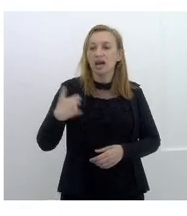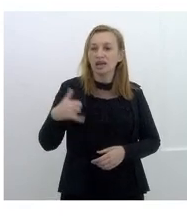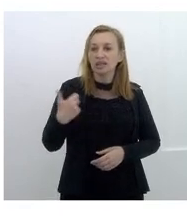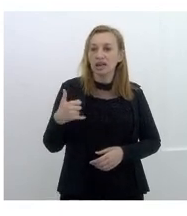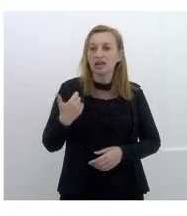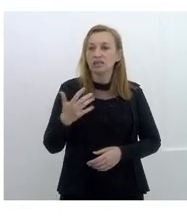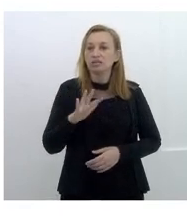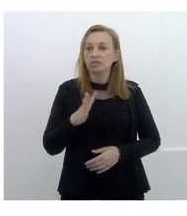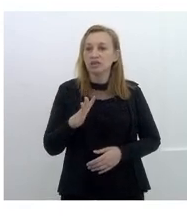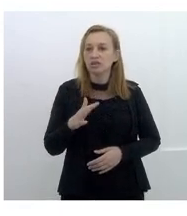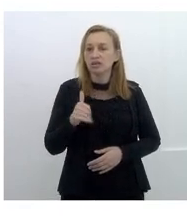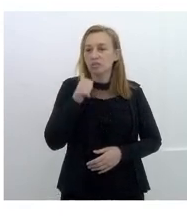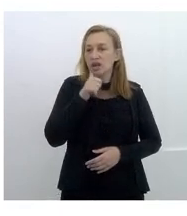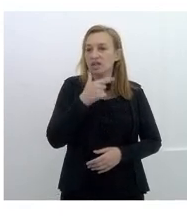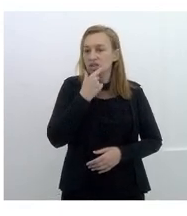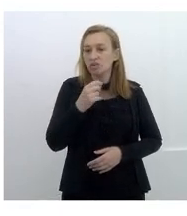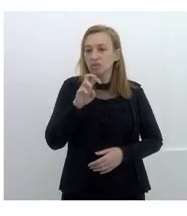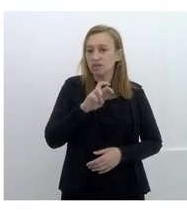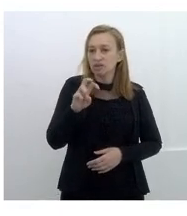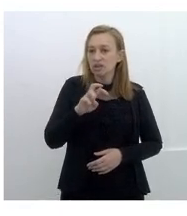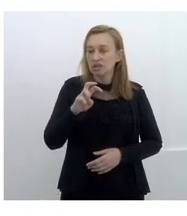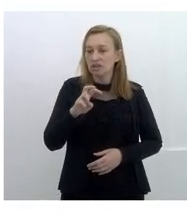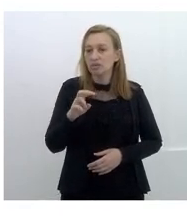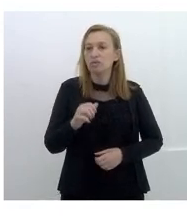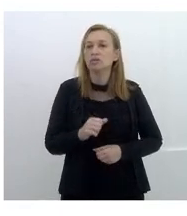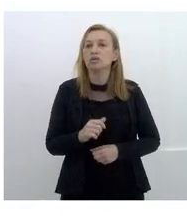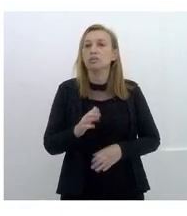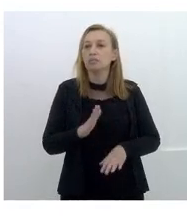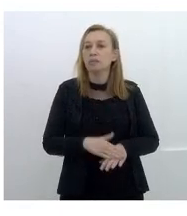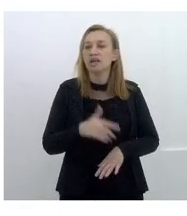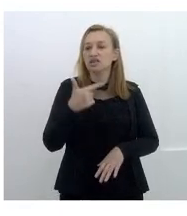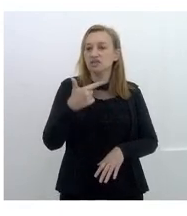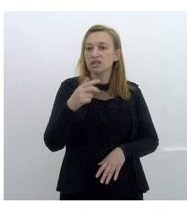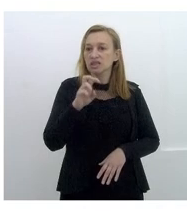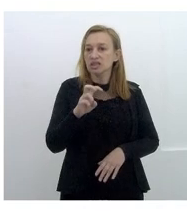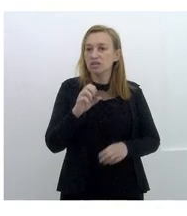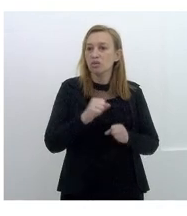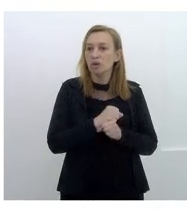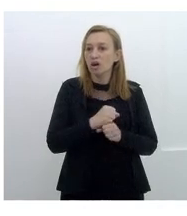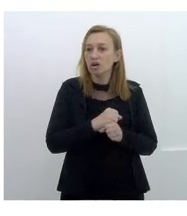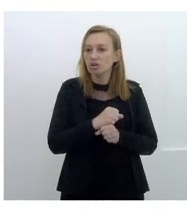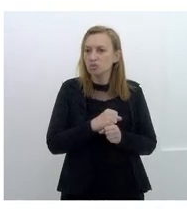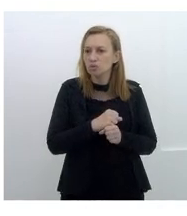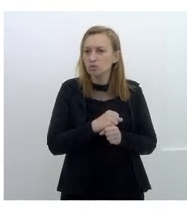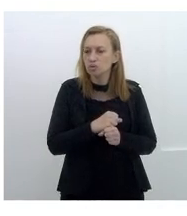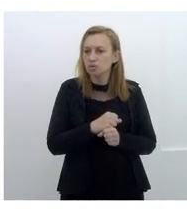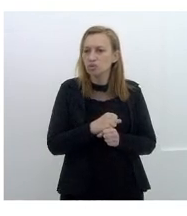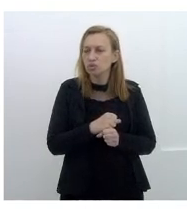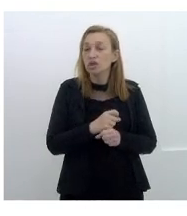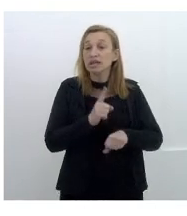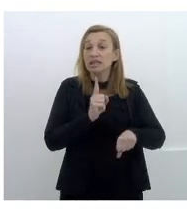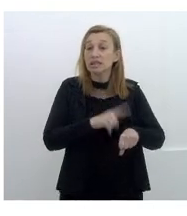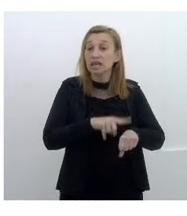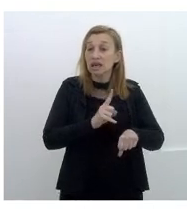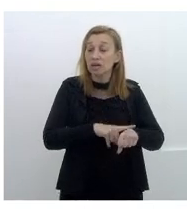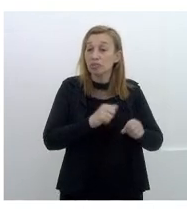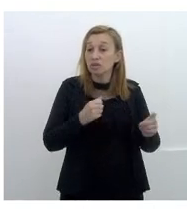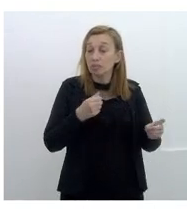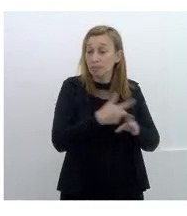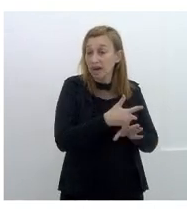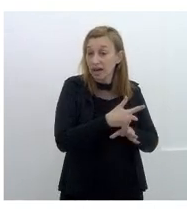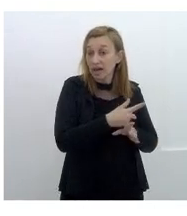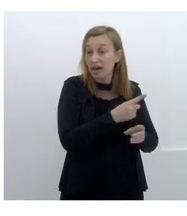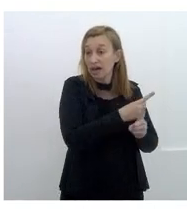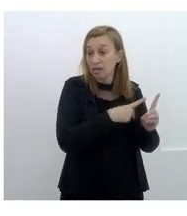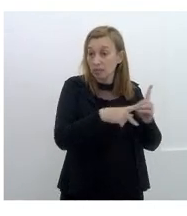para ambos os sexos a 55 anos mas 25 anos de tempo de contribuição